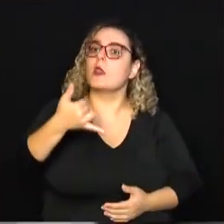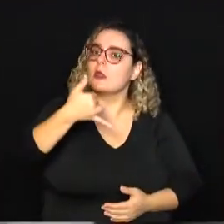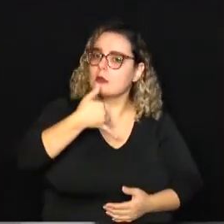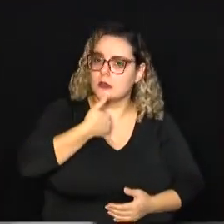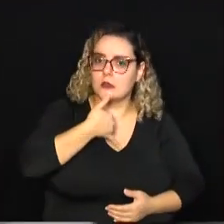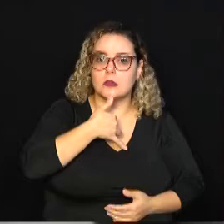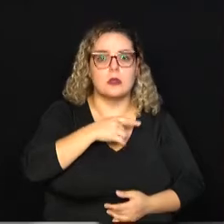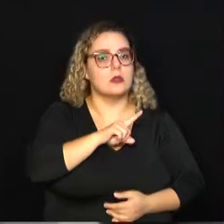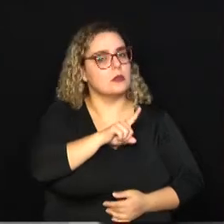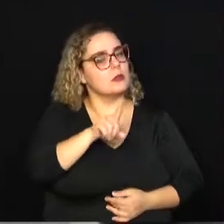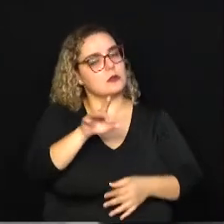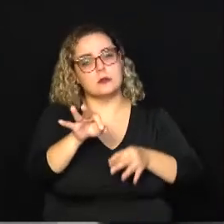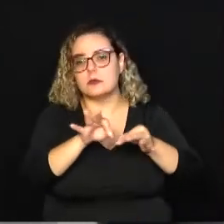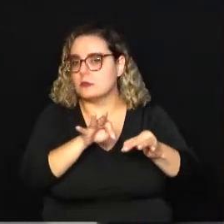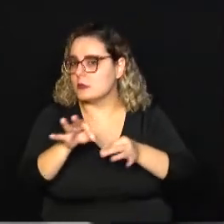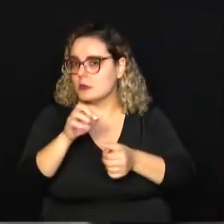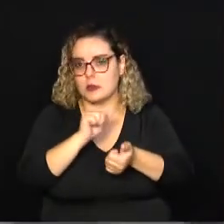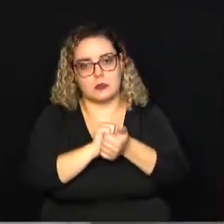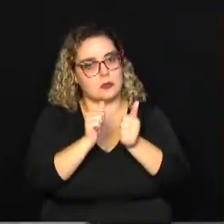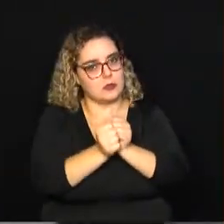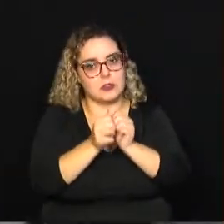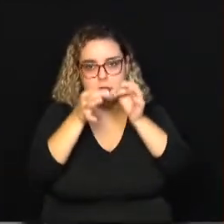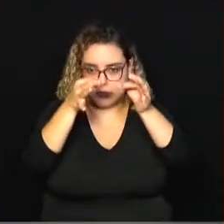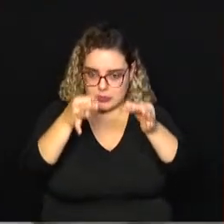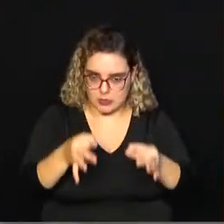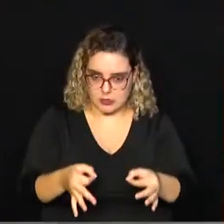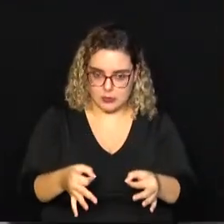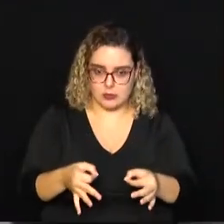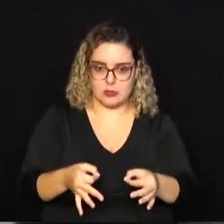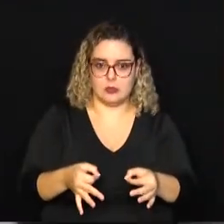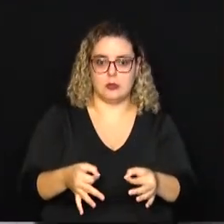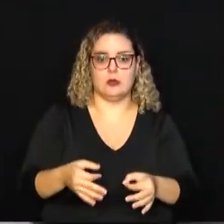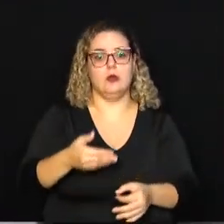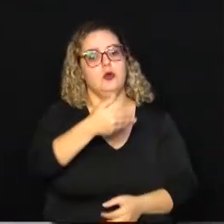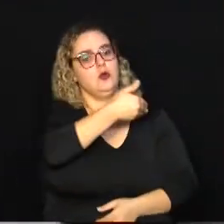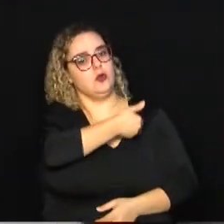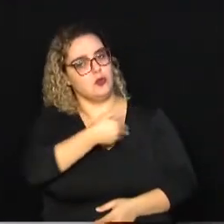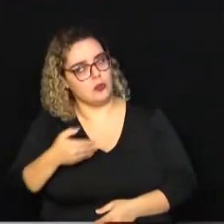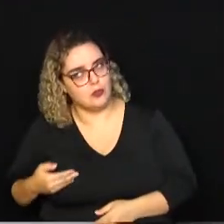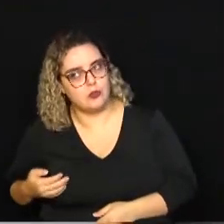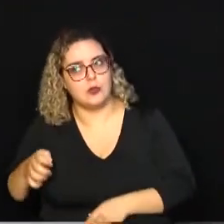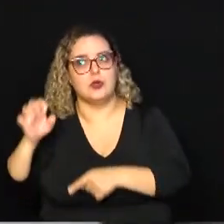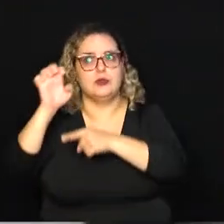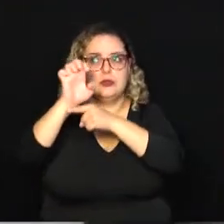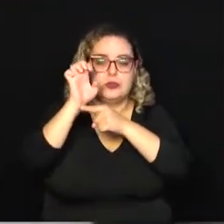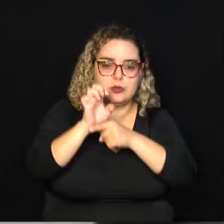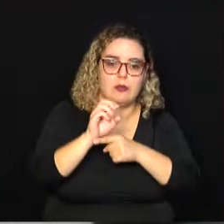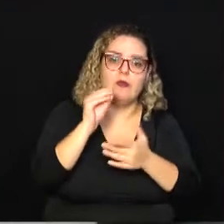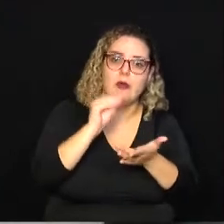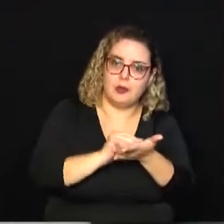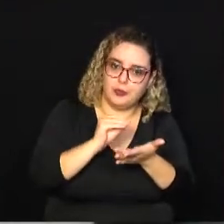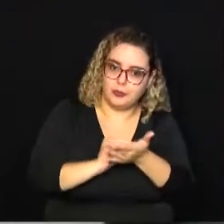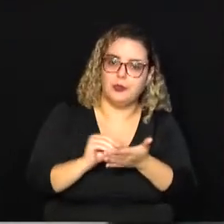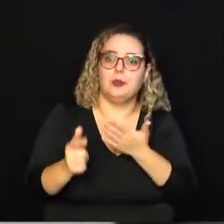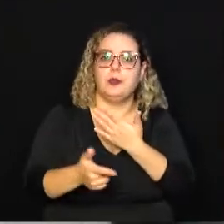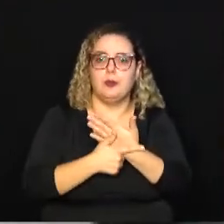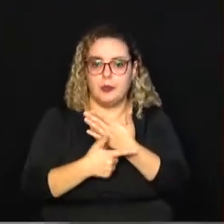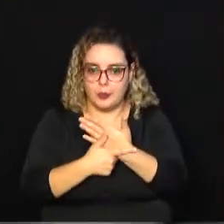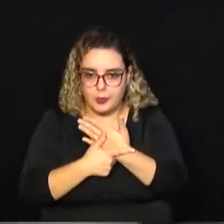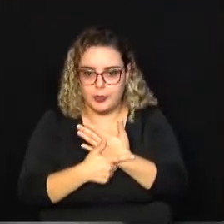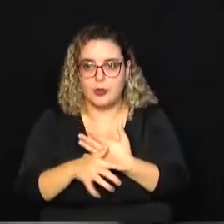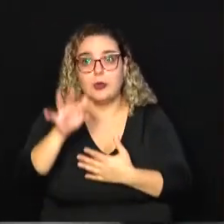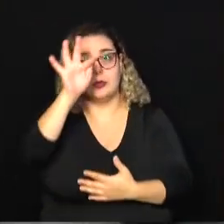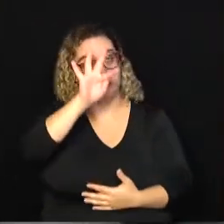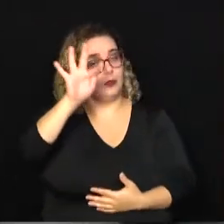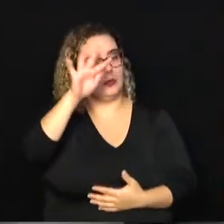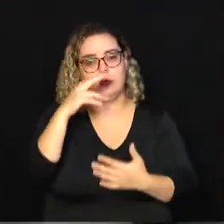se preparou adequadamente, né? O governo estadual deixou de cumprir seu papel, no governo municipal também nós temos menos leitos do que nós poderíamos,